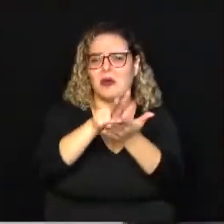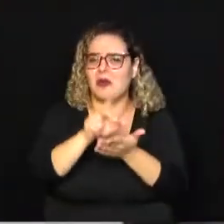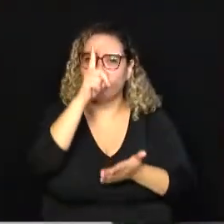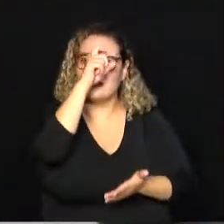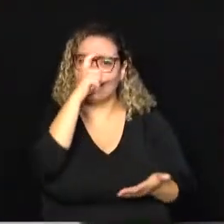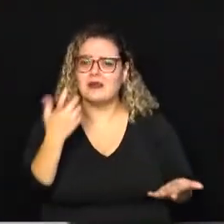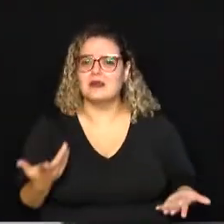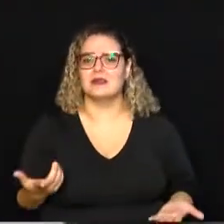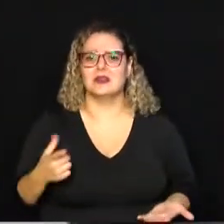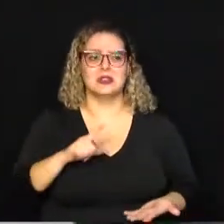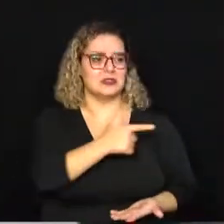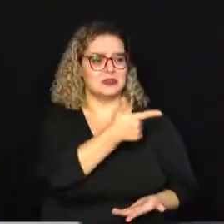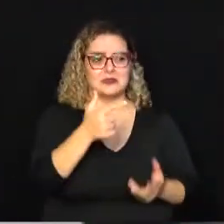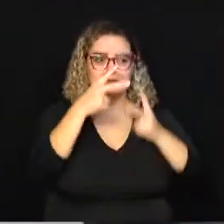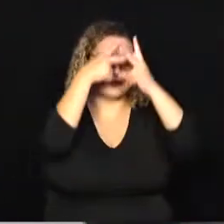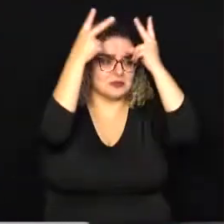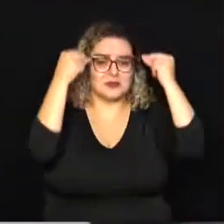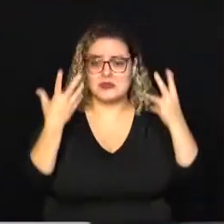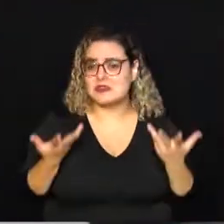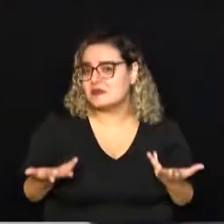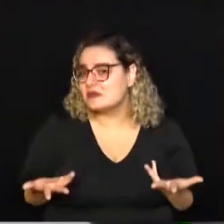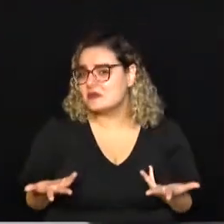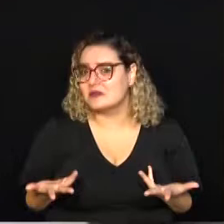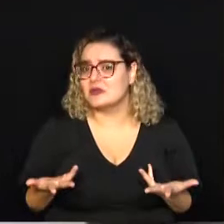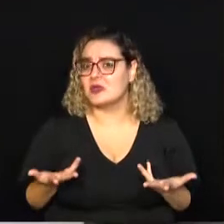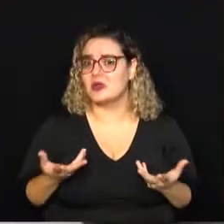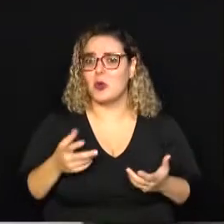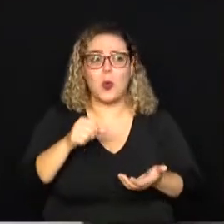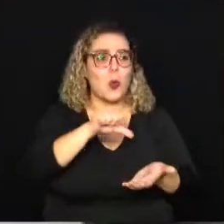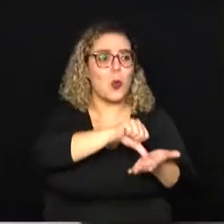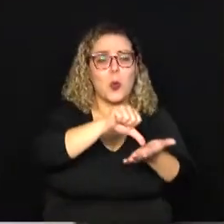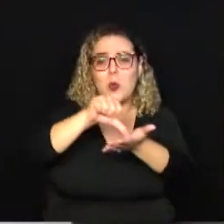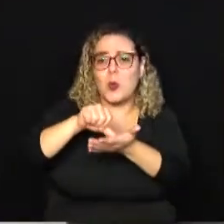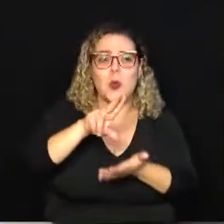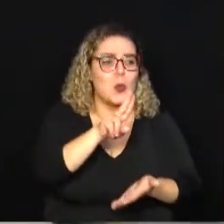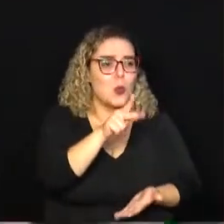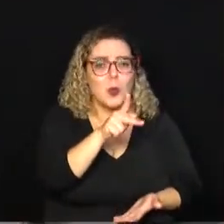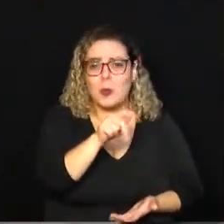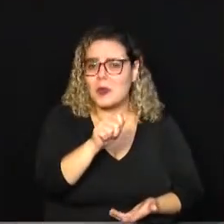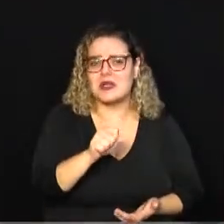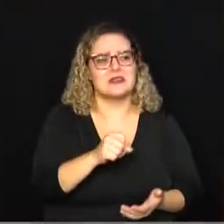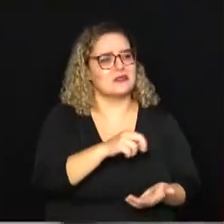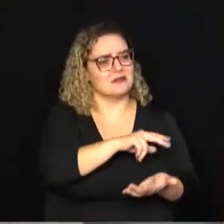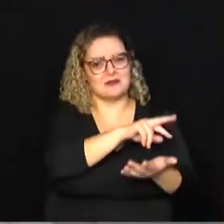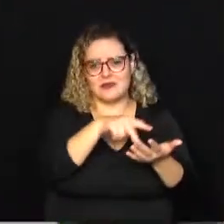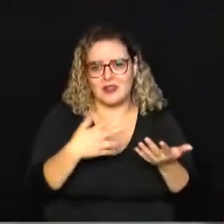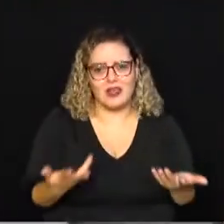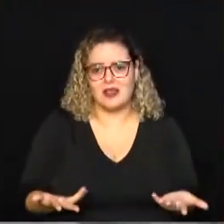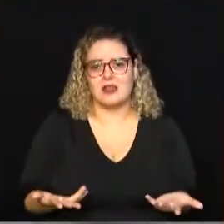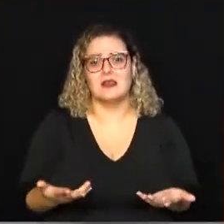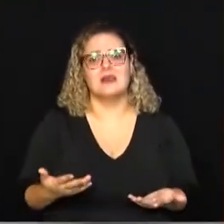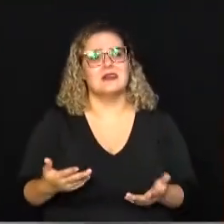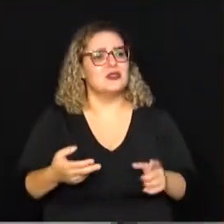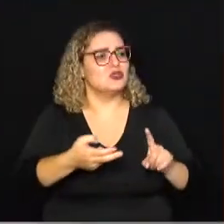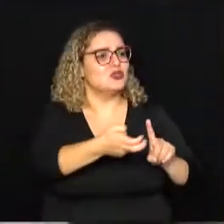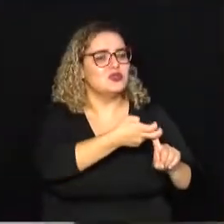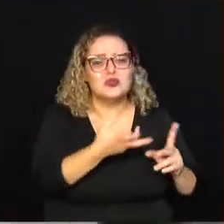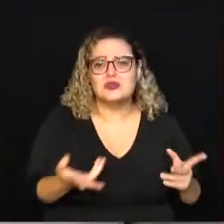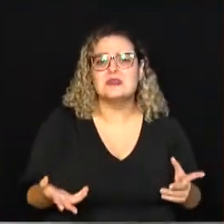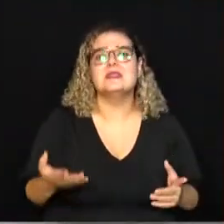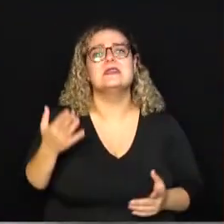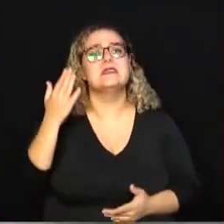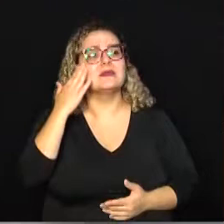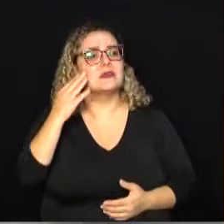sequer de enfermaria em muitos lugares, né? Sugere uma desumanidade muito profunda, e a gente sabe que isso é duro, isso é consequência do